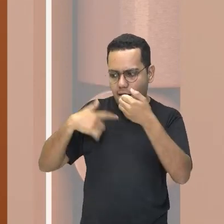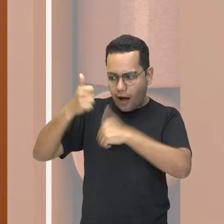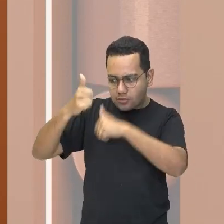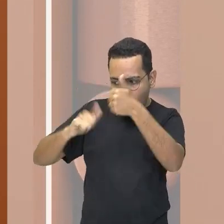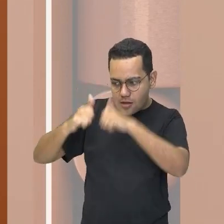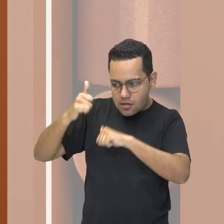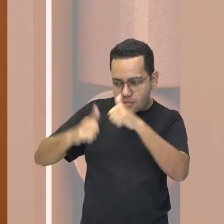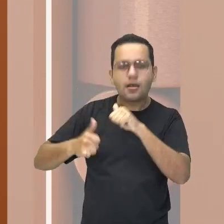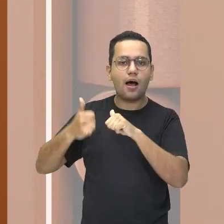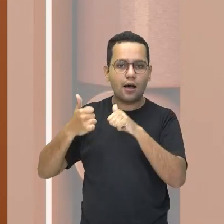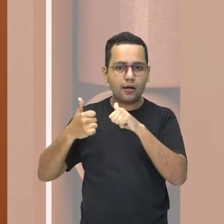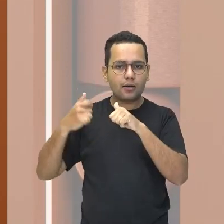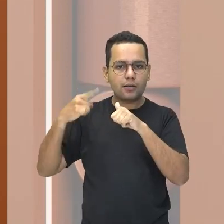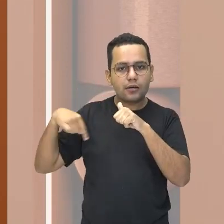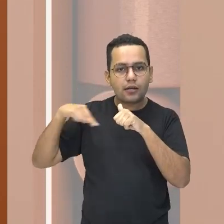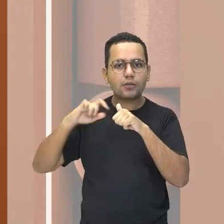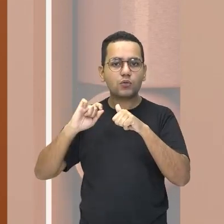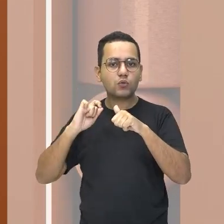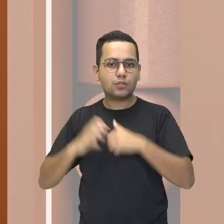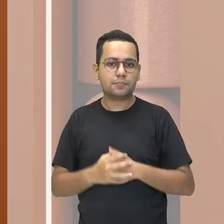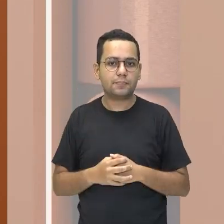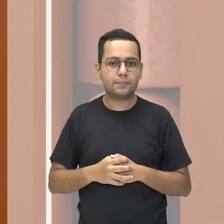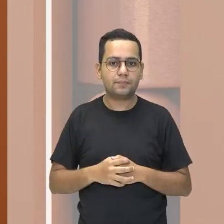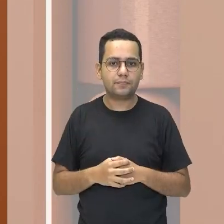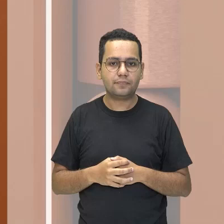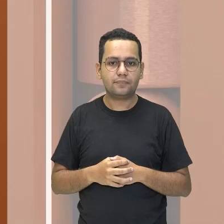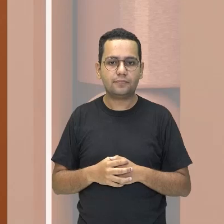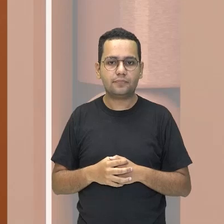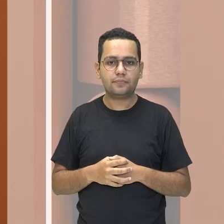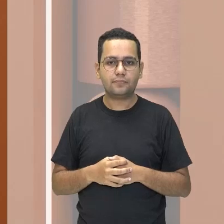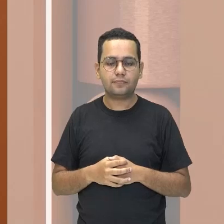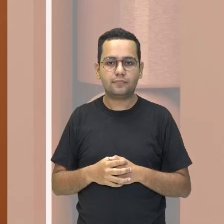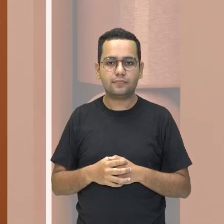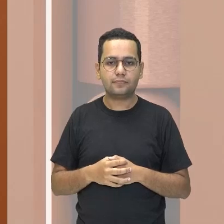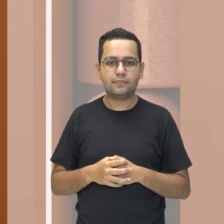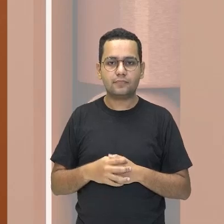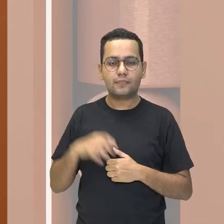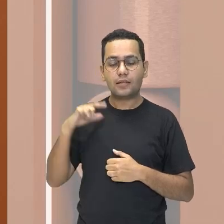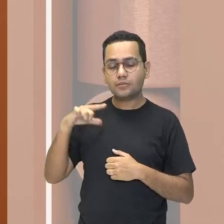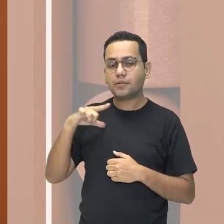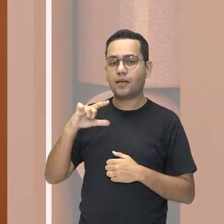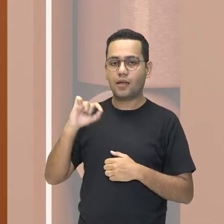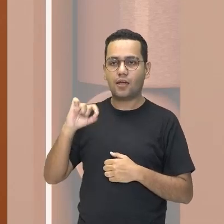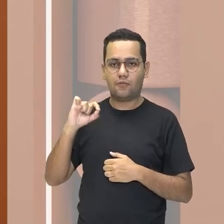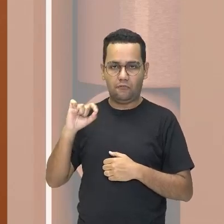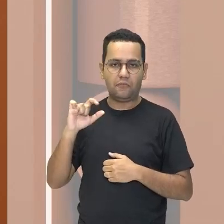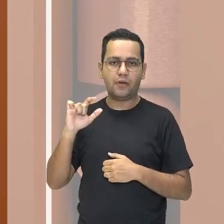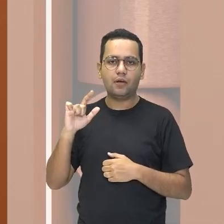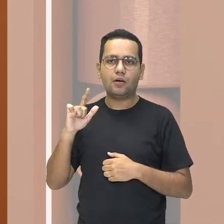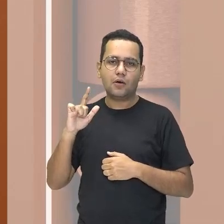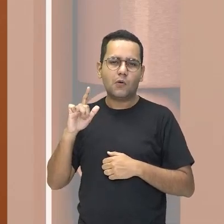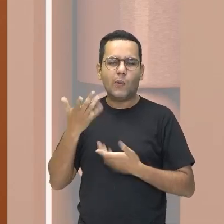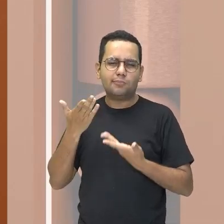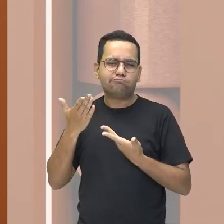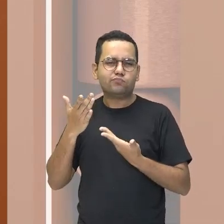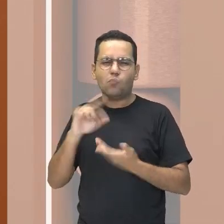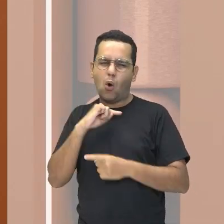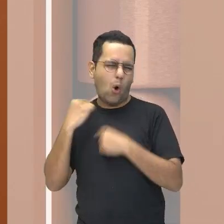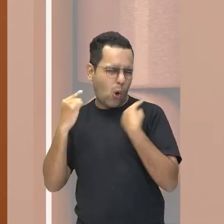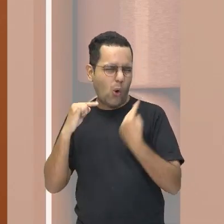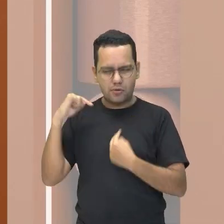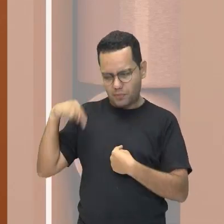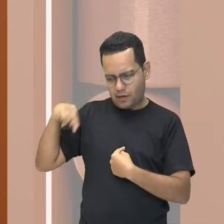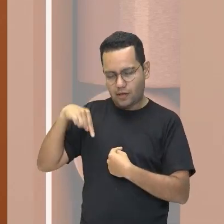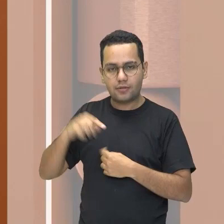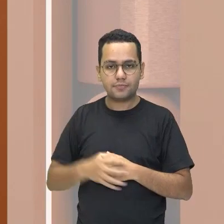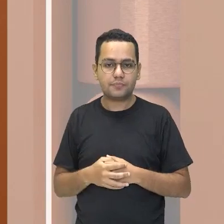analisados e, obviamente, uma sentença, a sentença de morte foi proferida. Inclusive, muitos